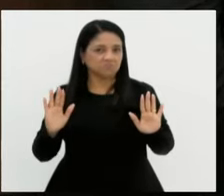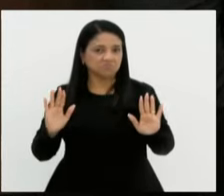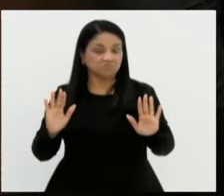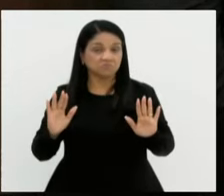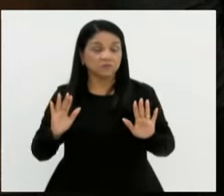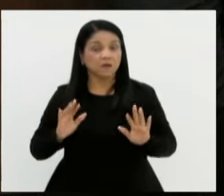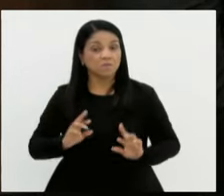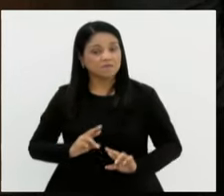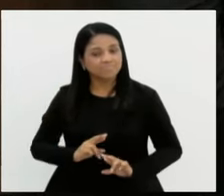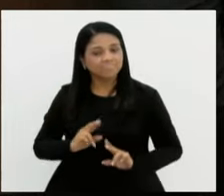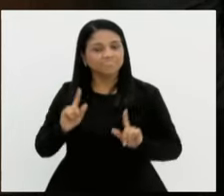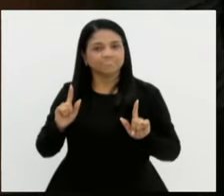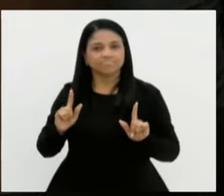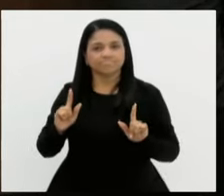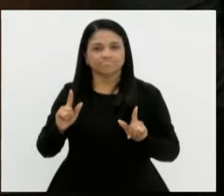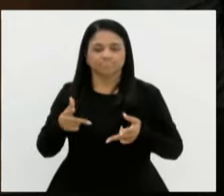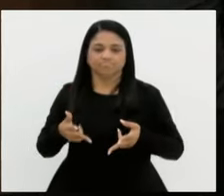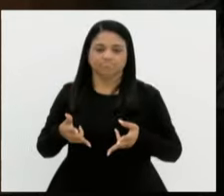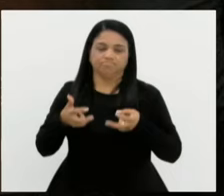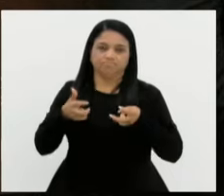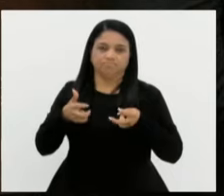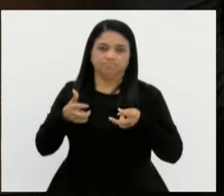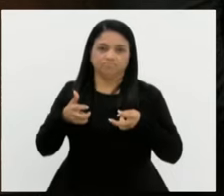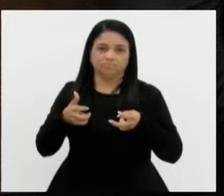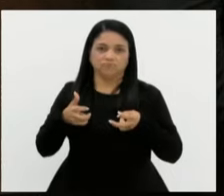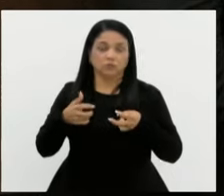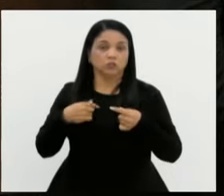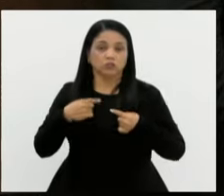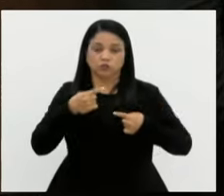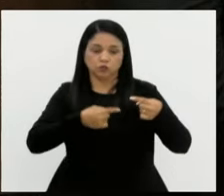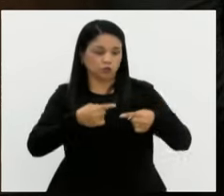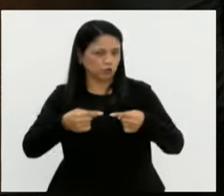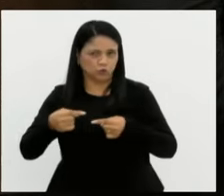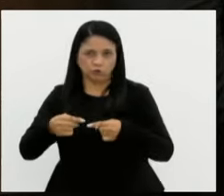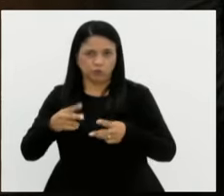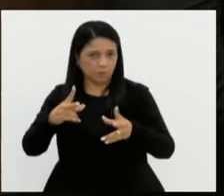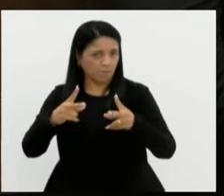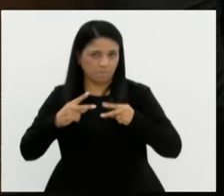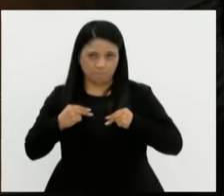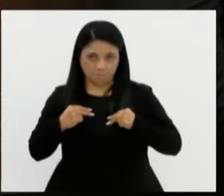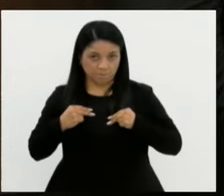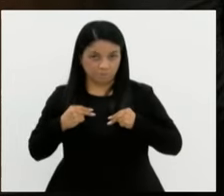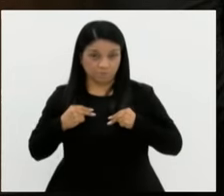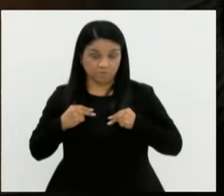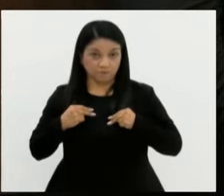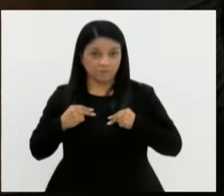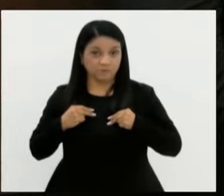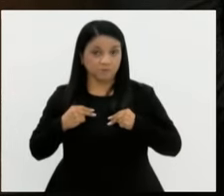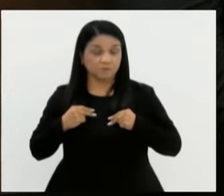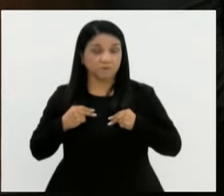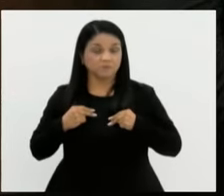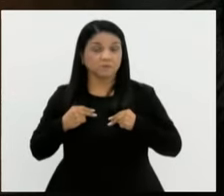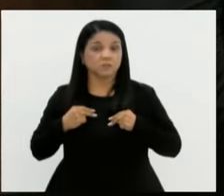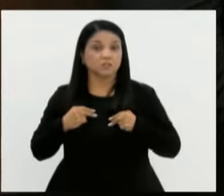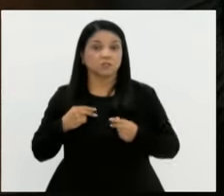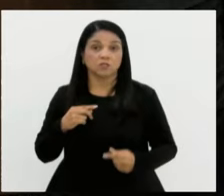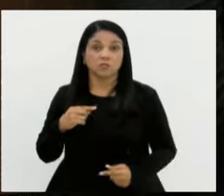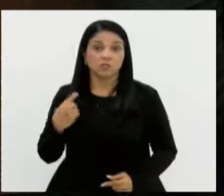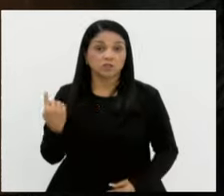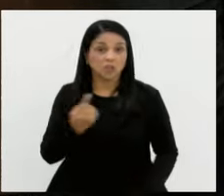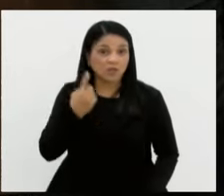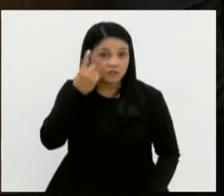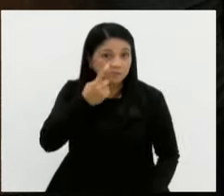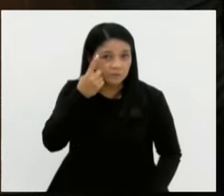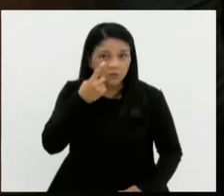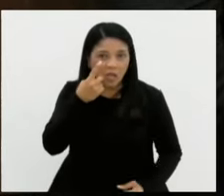Mas não é isso que nós estamos vendo. Nós não estamos discutindo o mérito e nós também não tivemos acesso